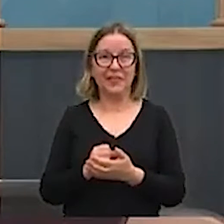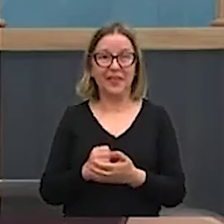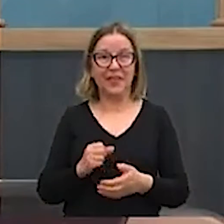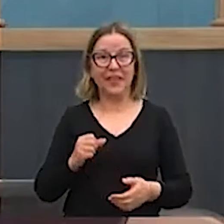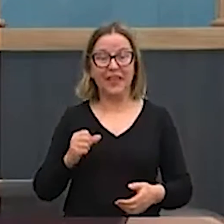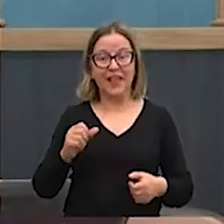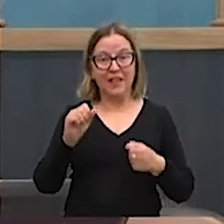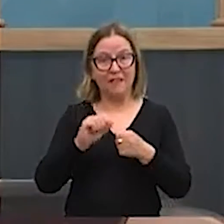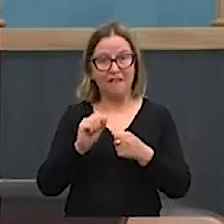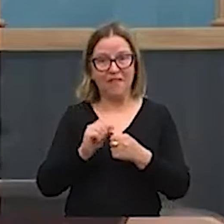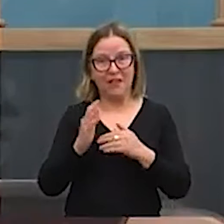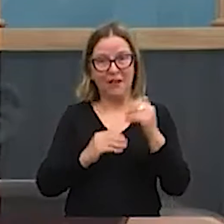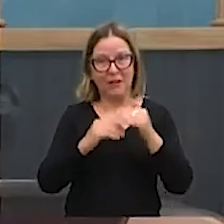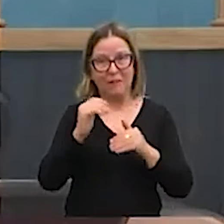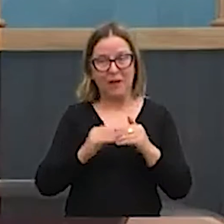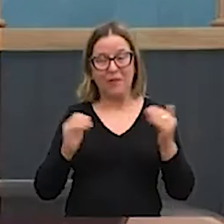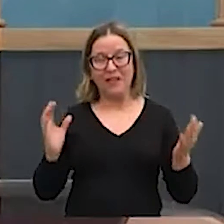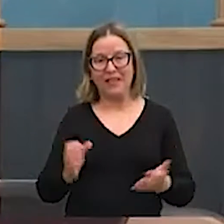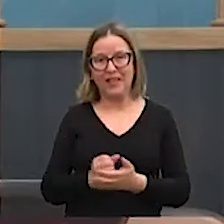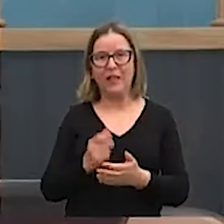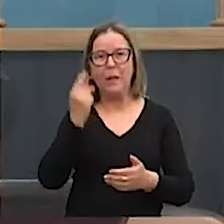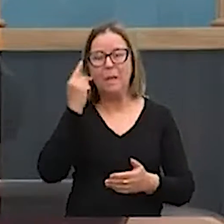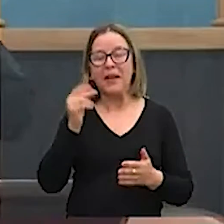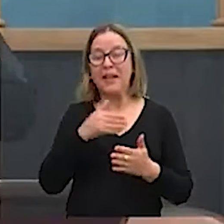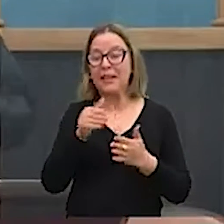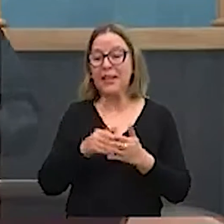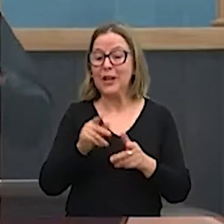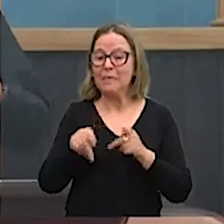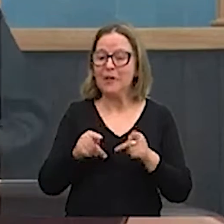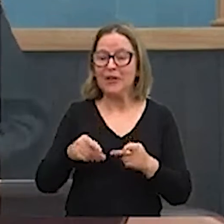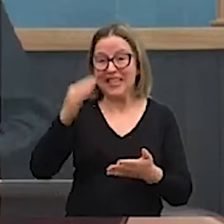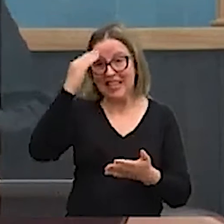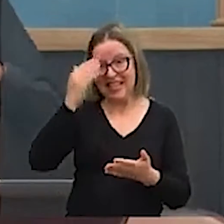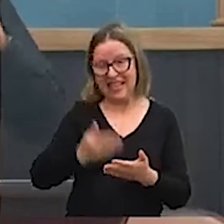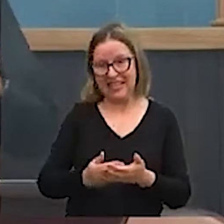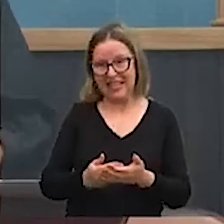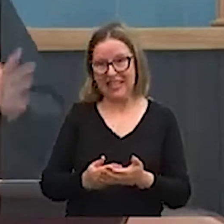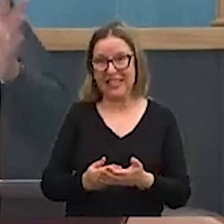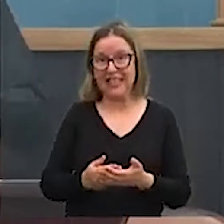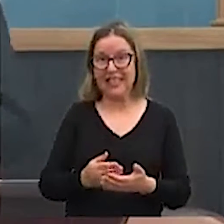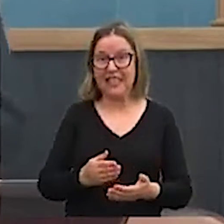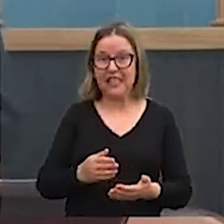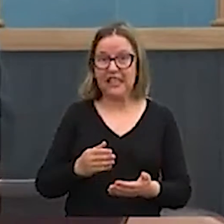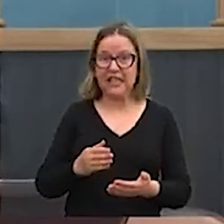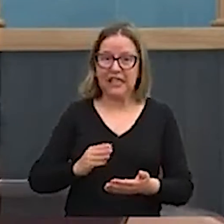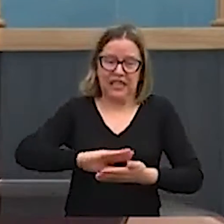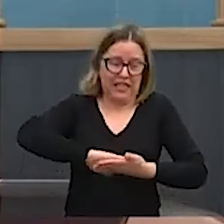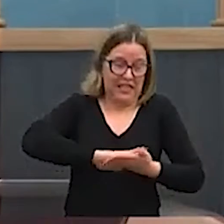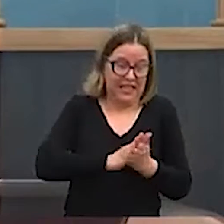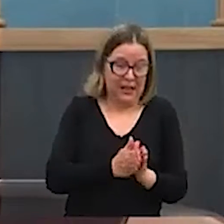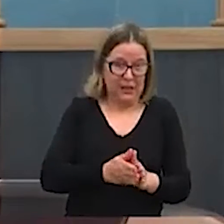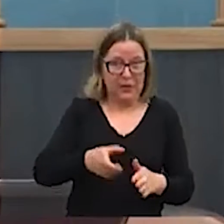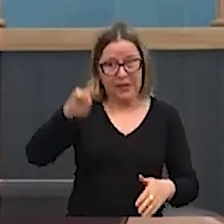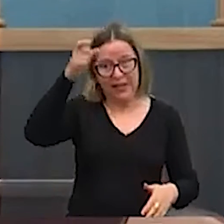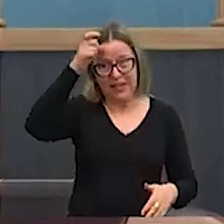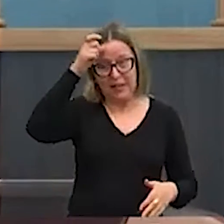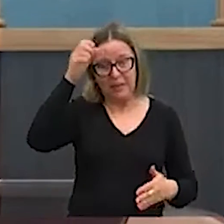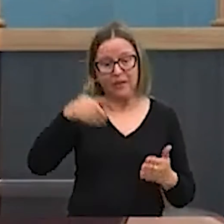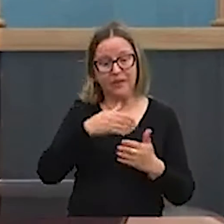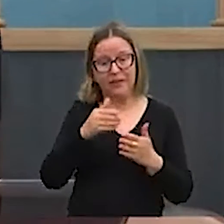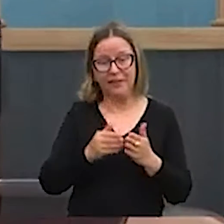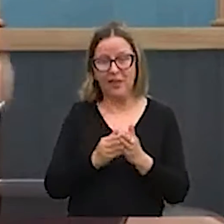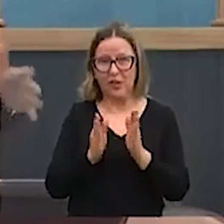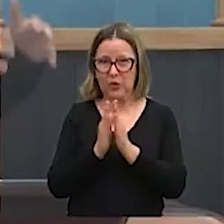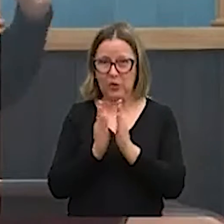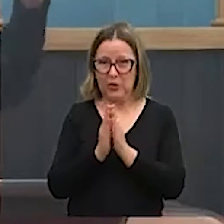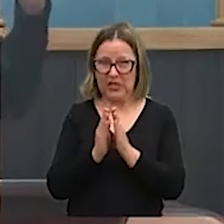nele crescem. E, ao mesmo tempo, derrotou Satanás e todos os seus exércitos. Ali na cruz,